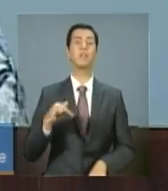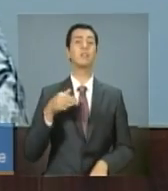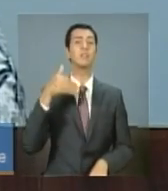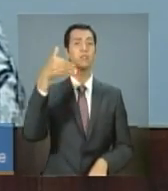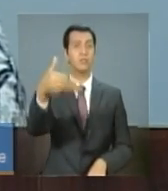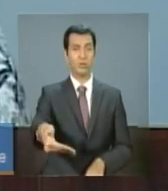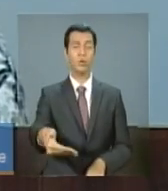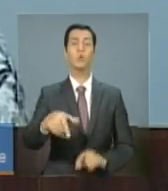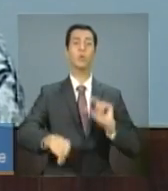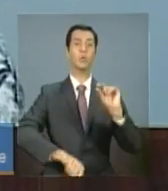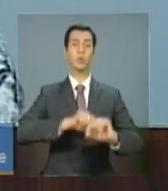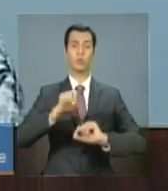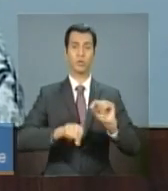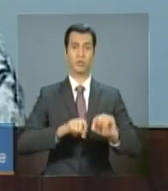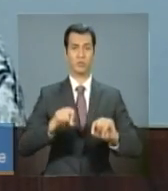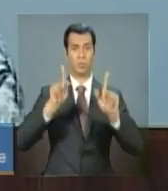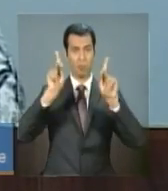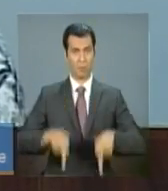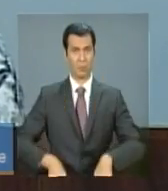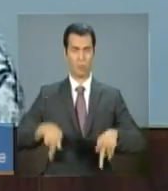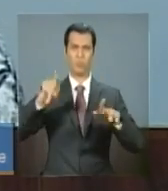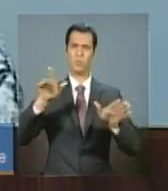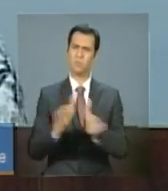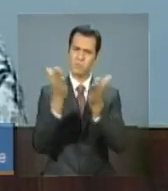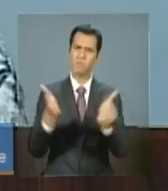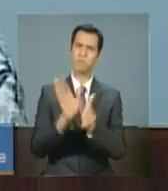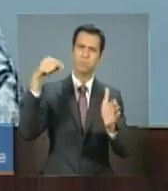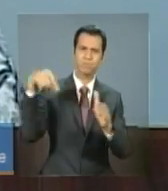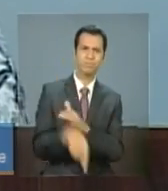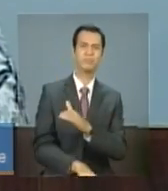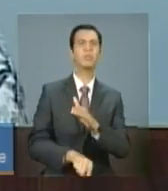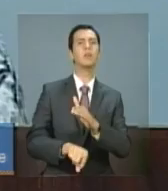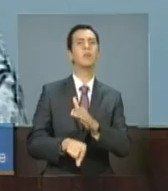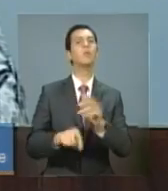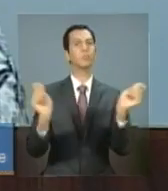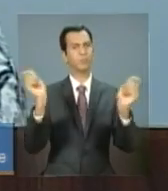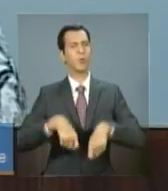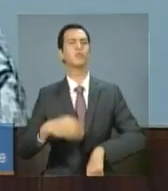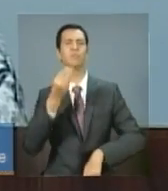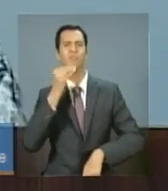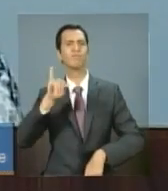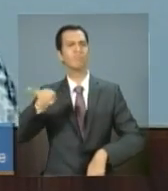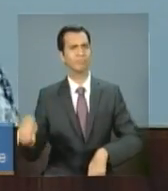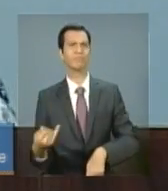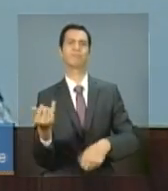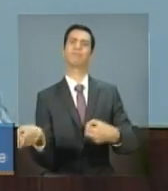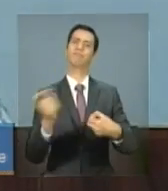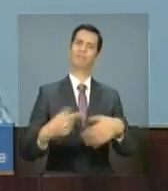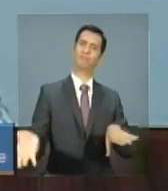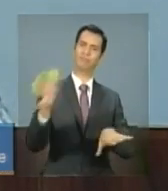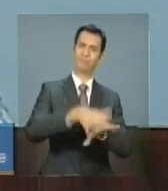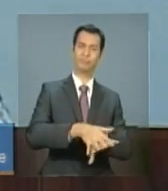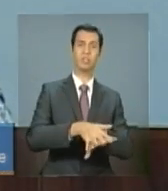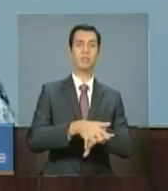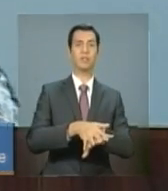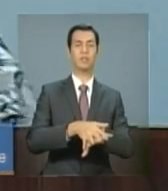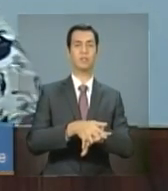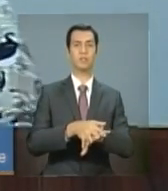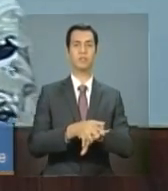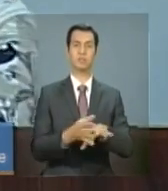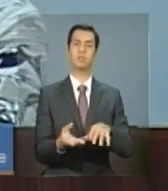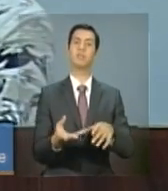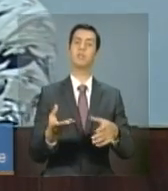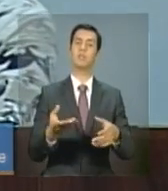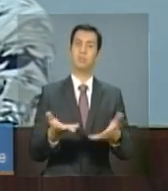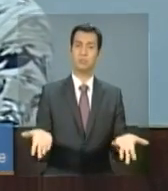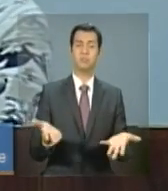que esses brasileiros tenham oportunidades e tenham acesso a esse Brasil que cresce e que